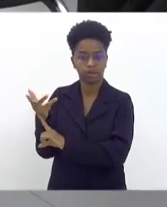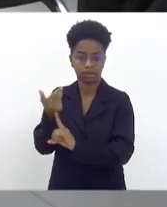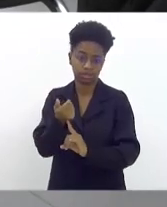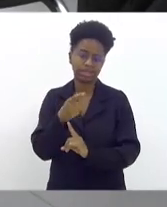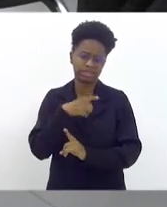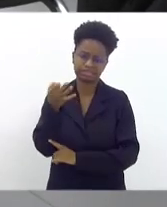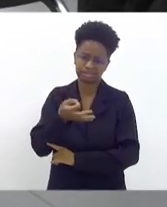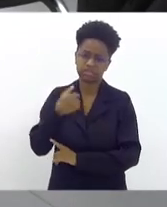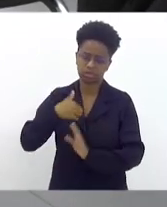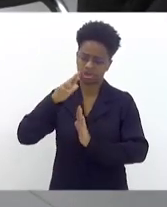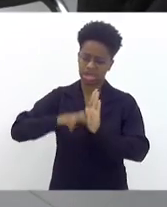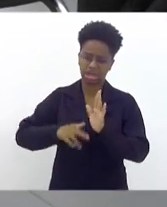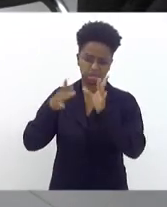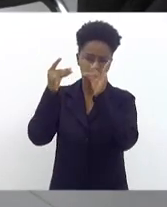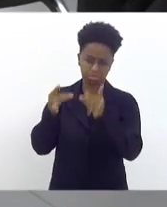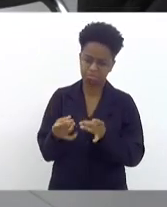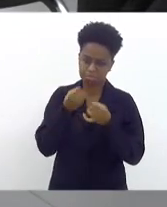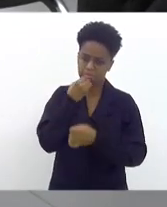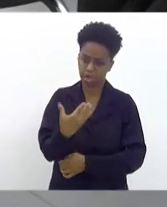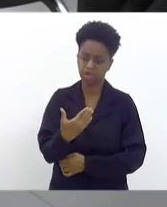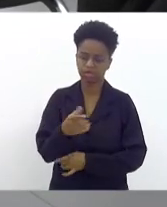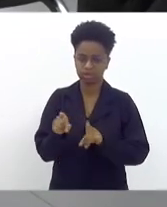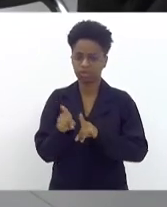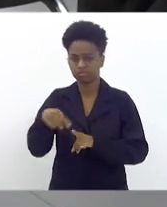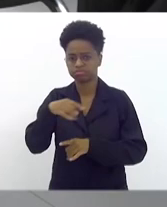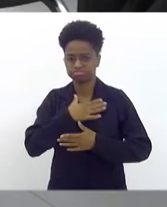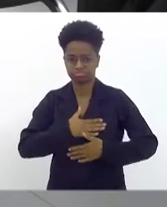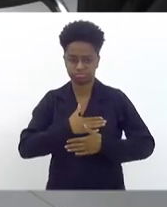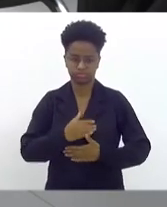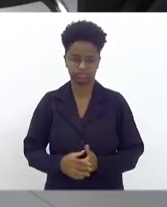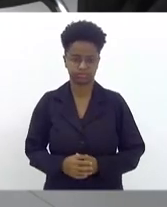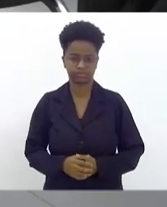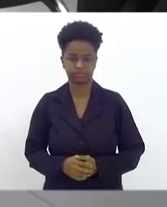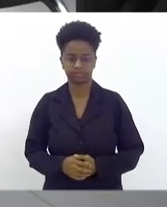eu vou fazer um relatório bem elaborado, que será de grande satisfação para essa comissão.